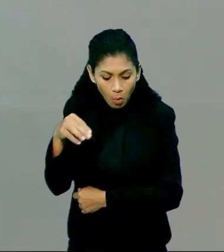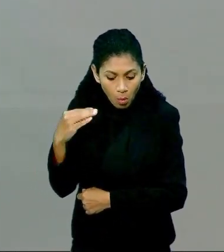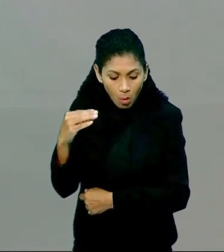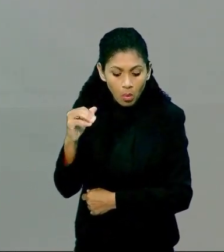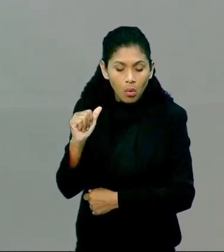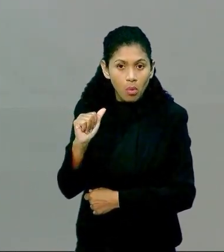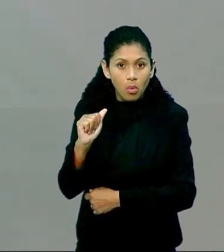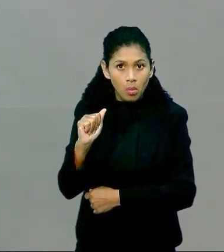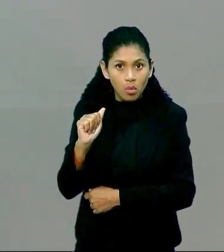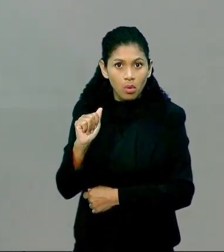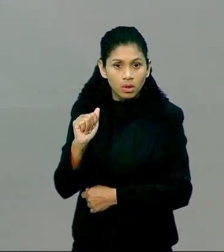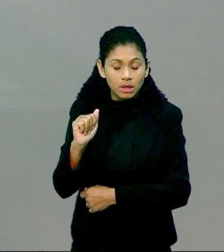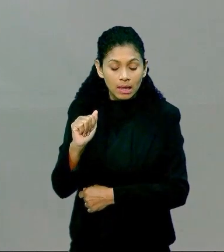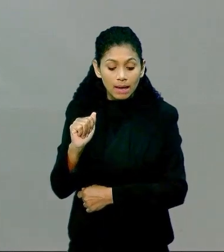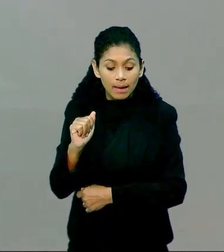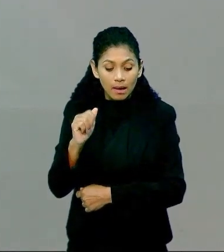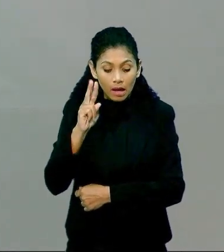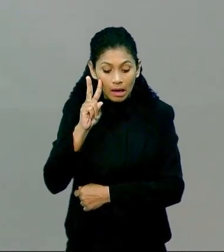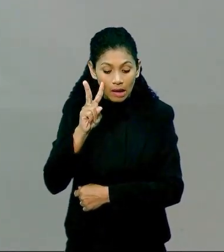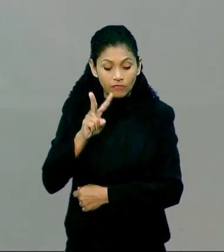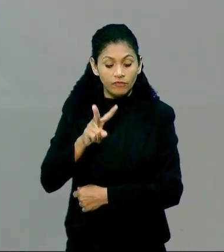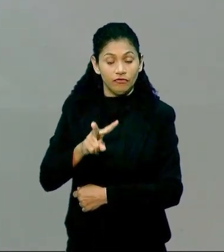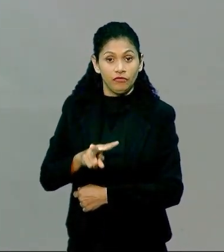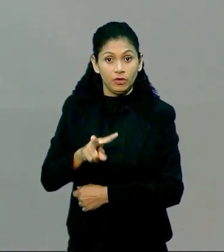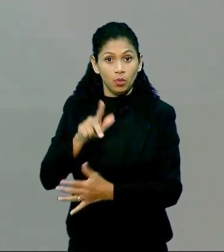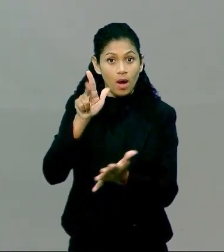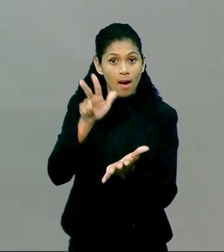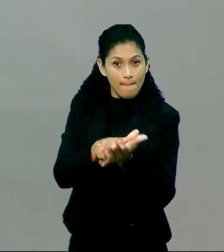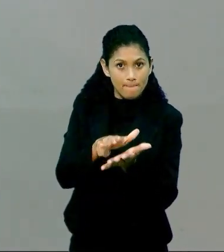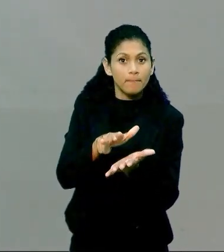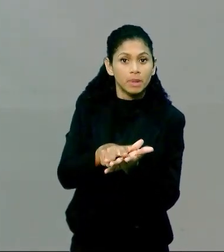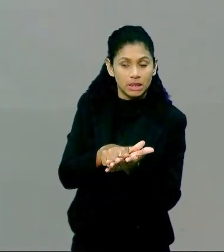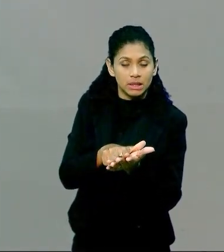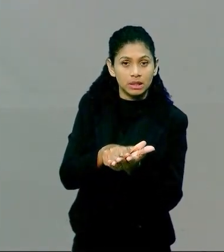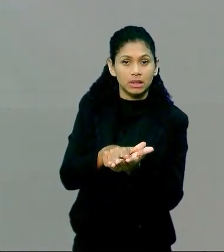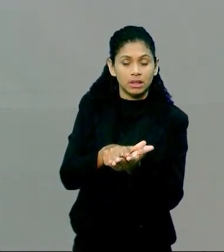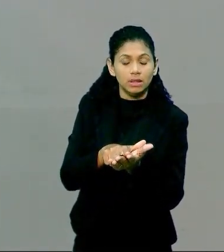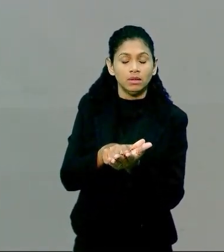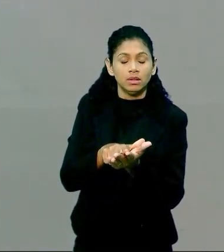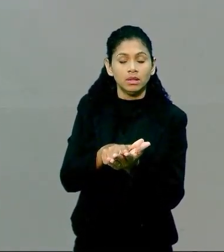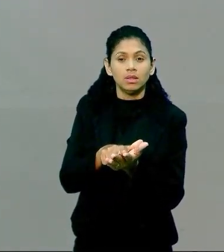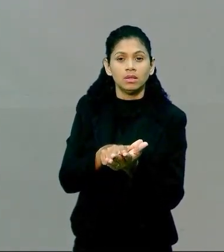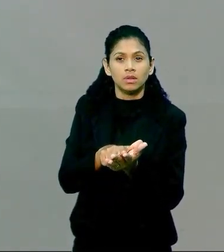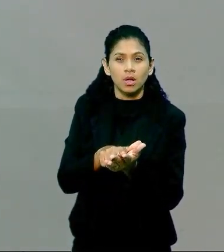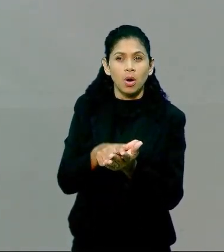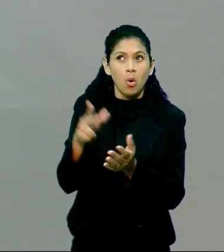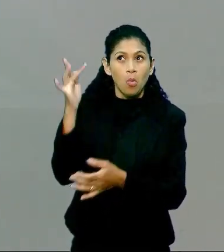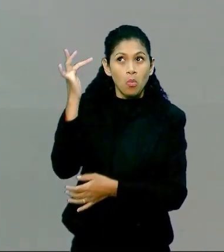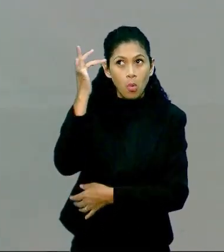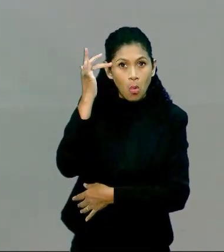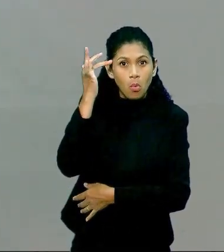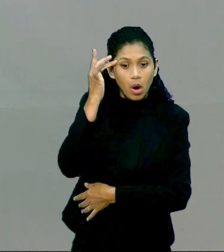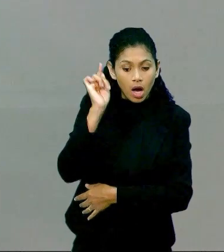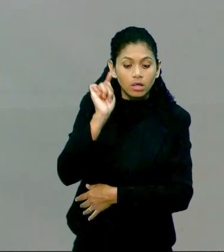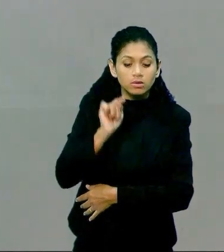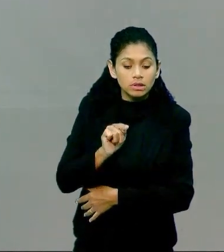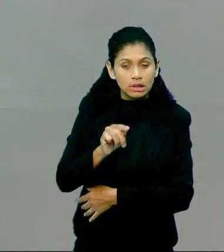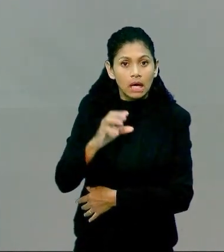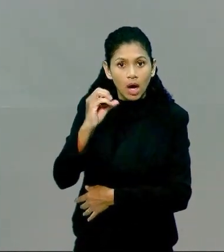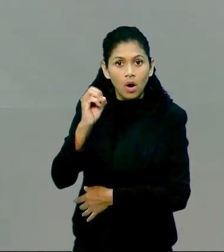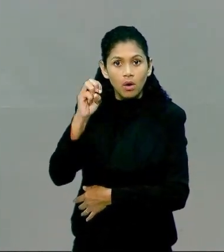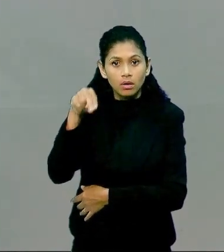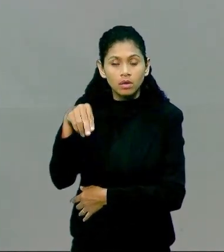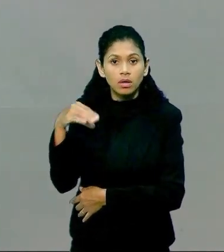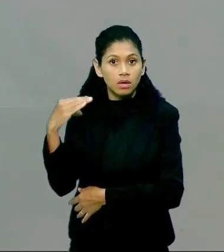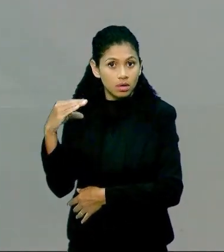uma onça. A pessoa, o caçador, vai inferir pelo tamanho da pegada que ali era um animal de grande porte. E pela